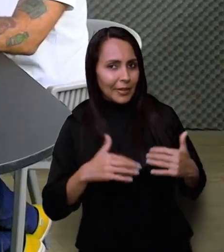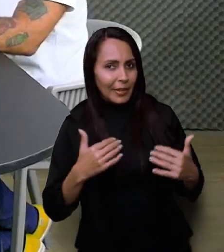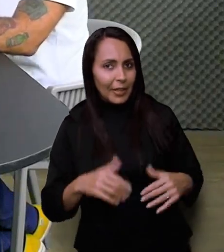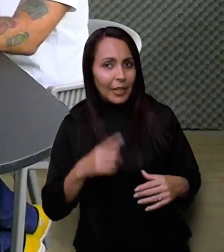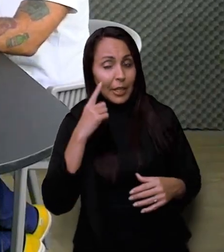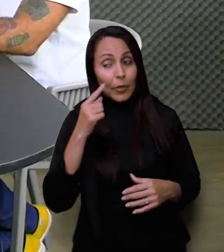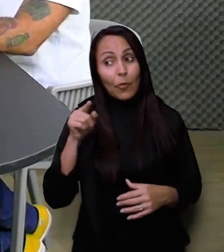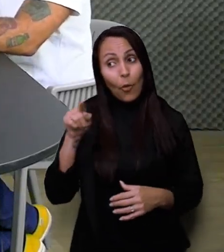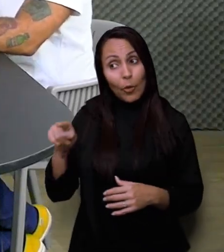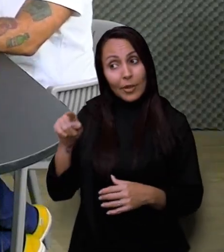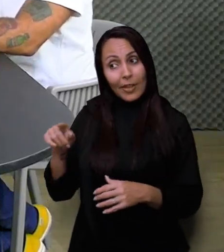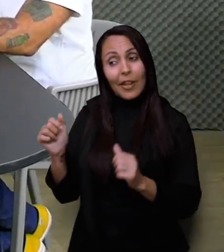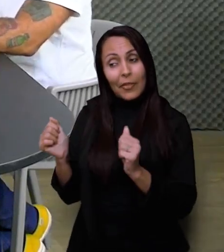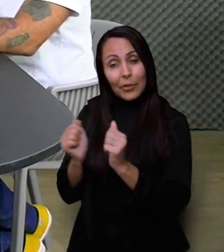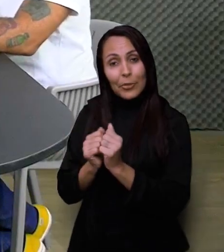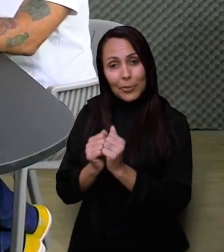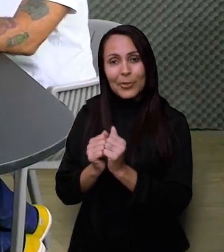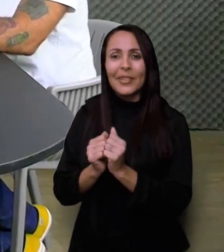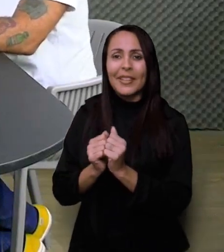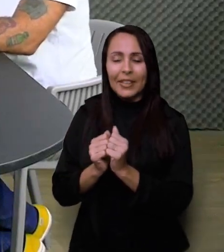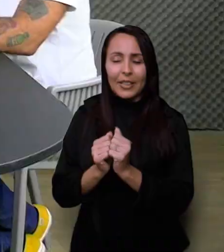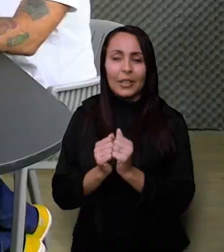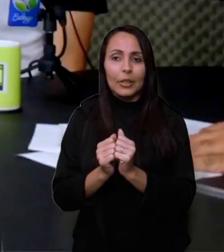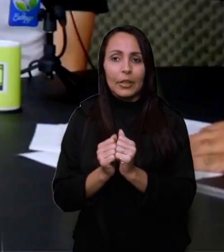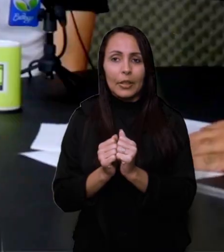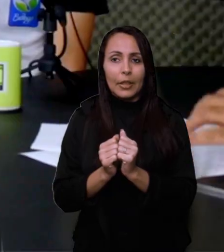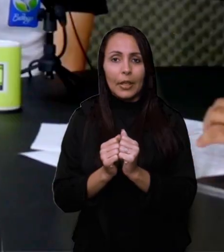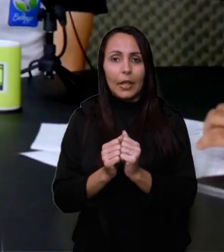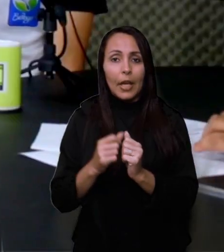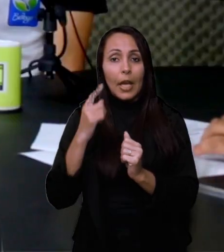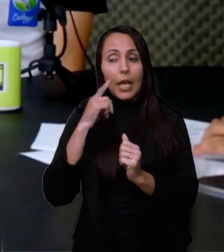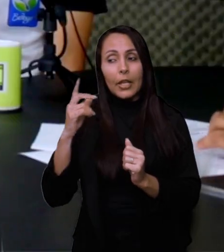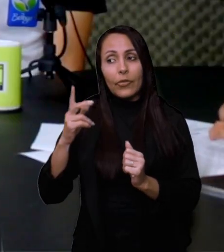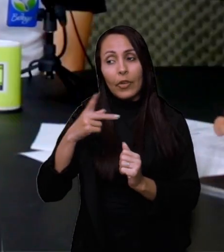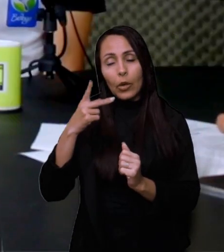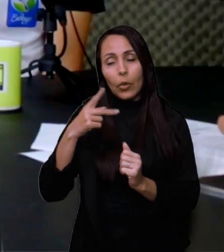lá. Sim. Ele foi, como eu falei, ele